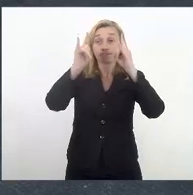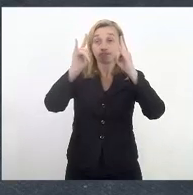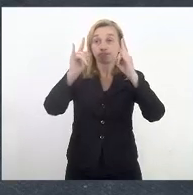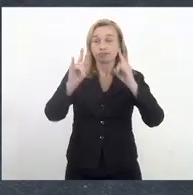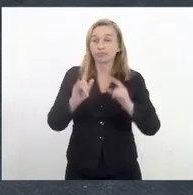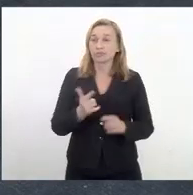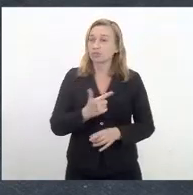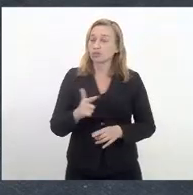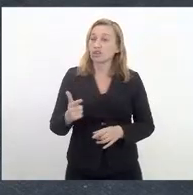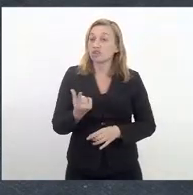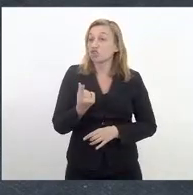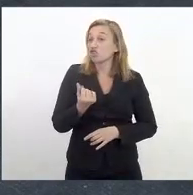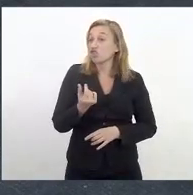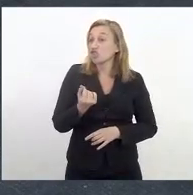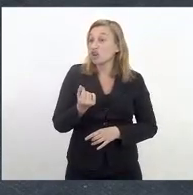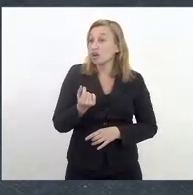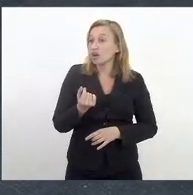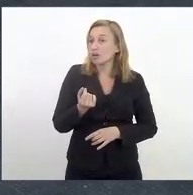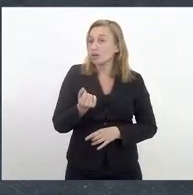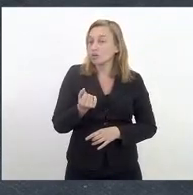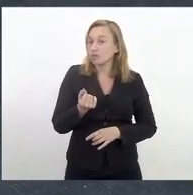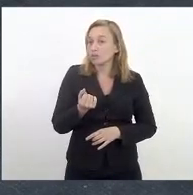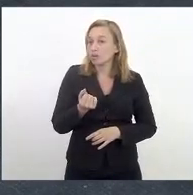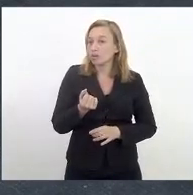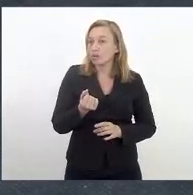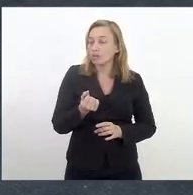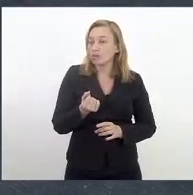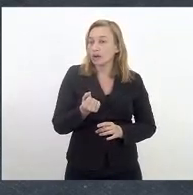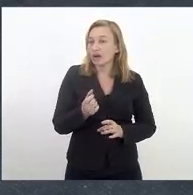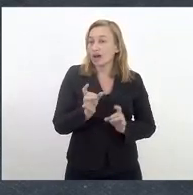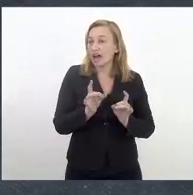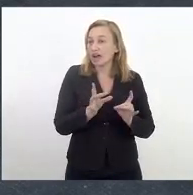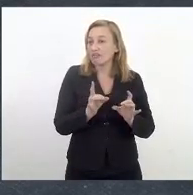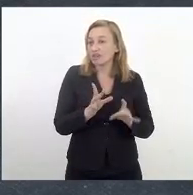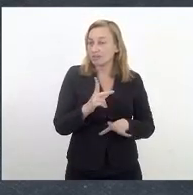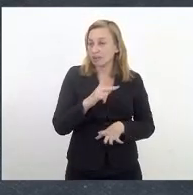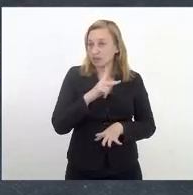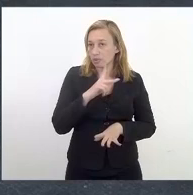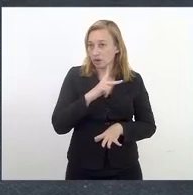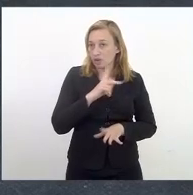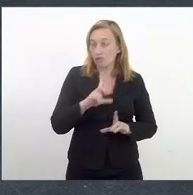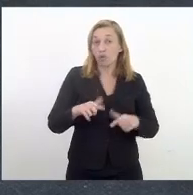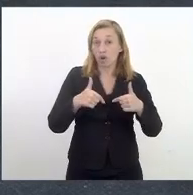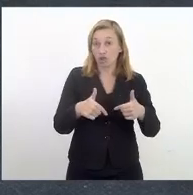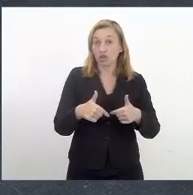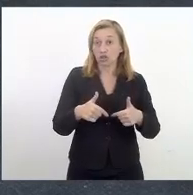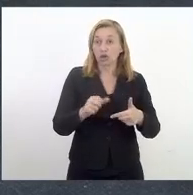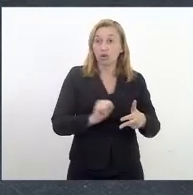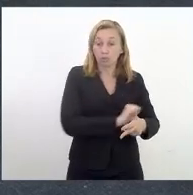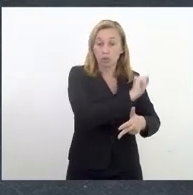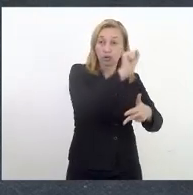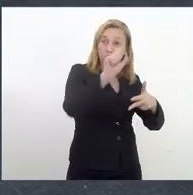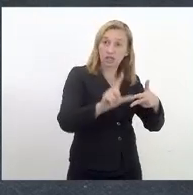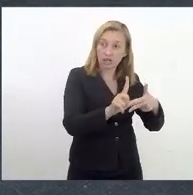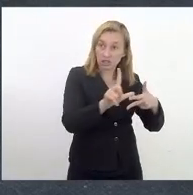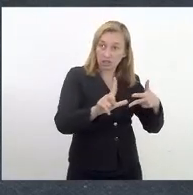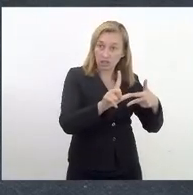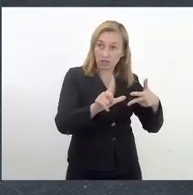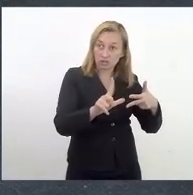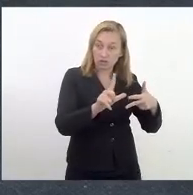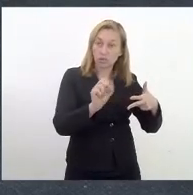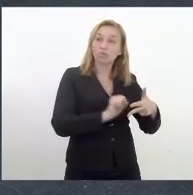não envolveu o dinheiro para a iniciativa privada formação entre o poder legislativo poder